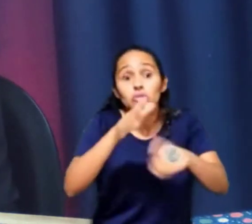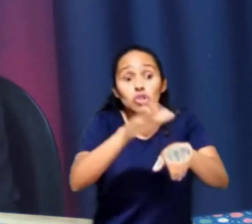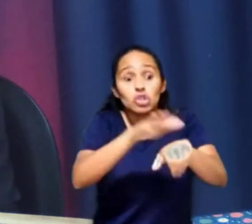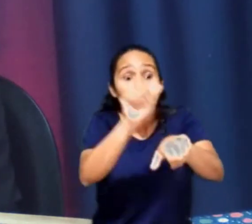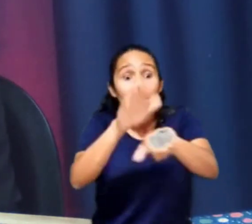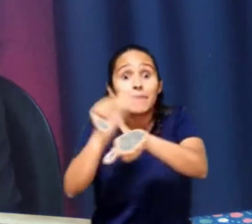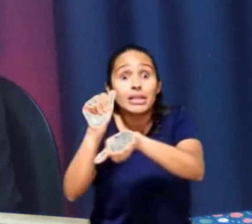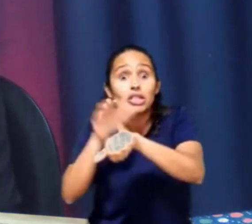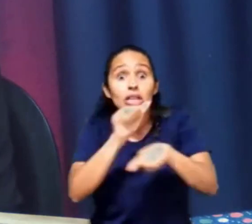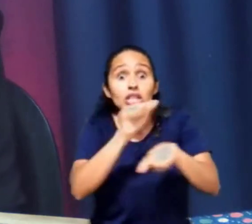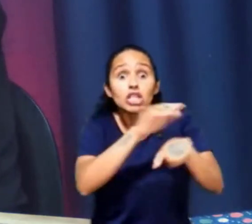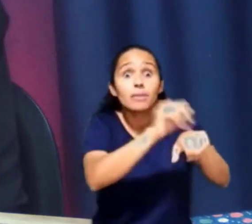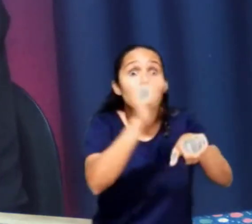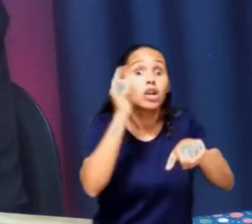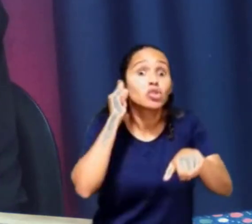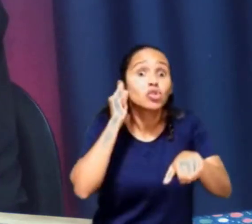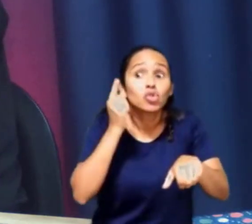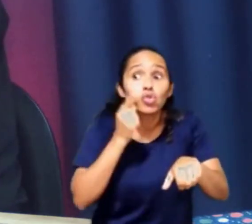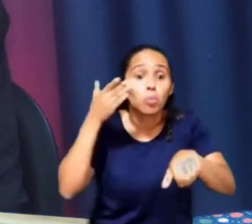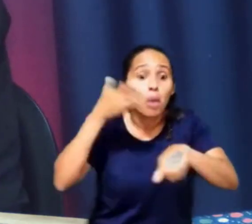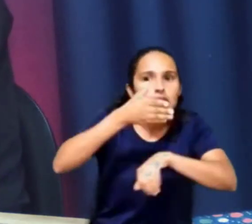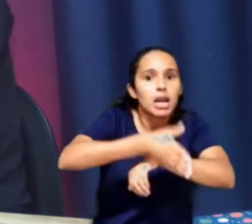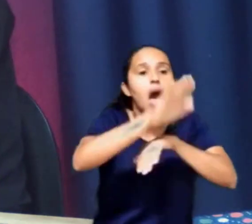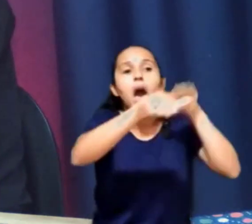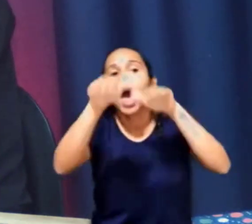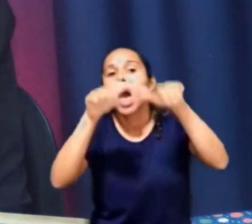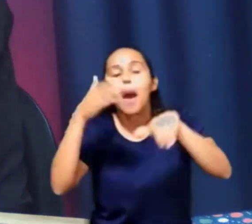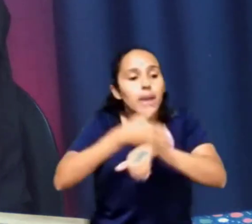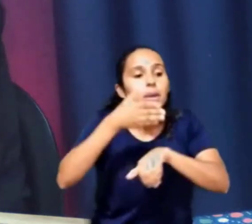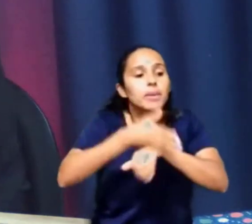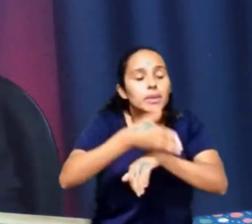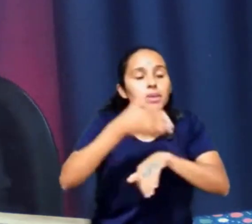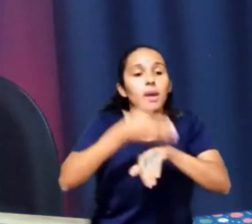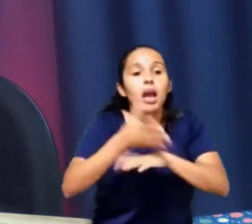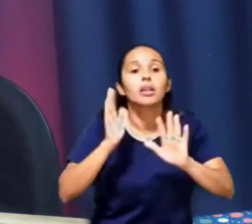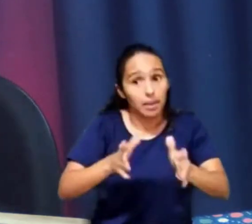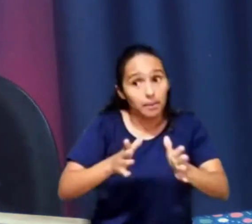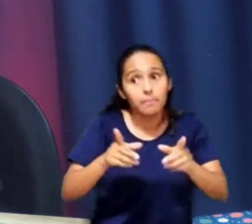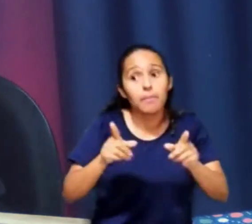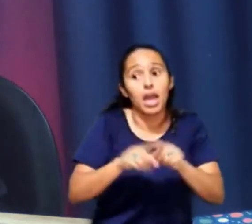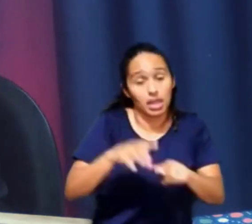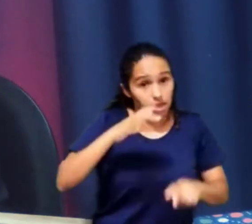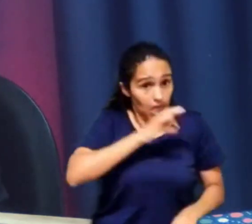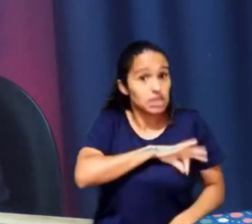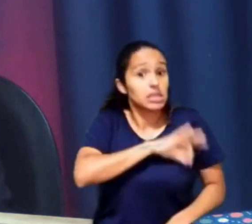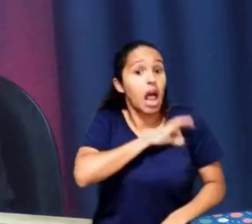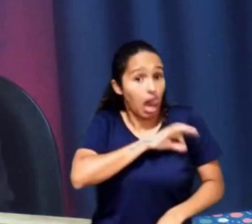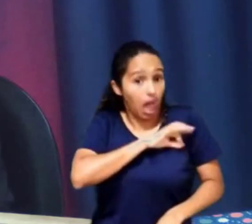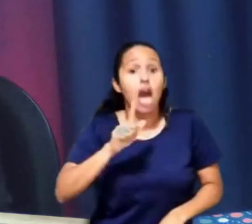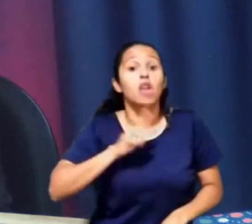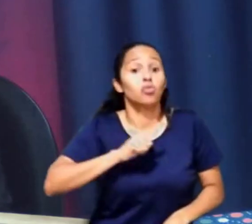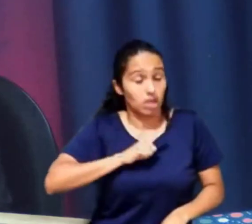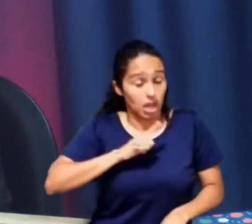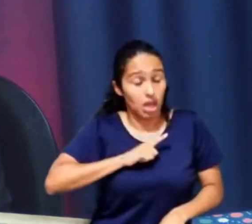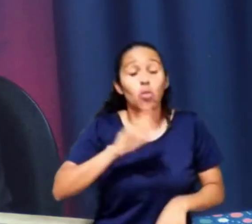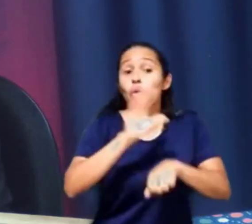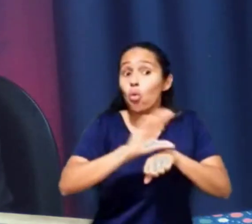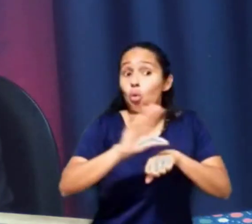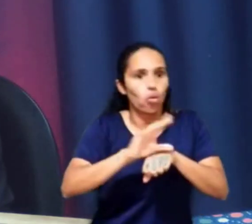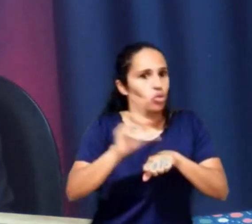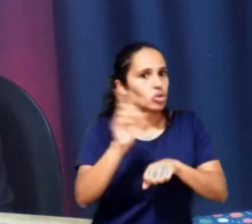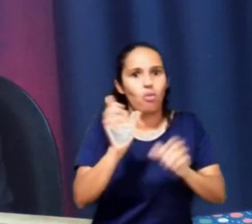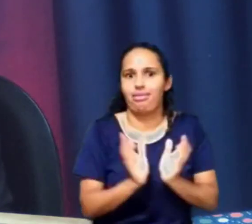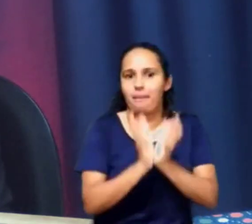são remunerados também, professor também. E o curso não é da PAI, né? O curso, ele é na PAI. Então, na